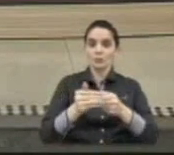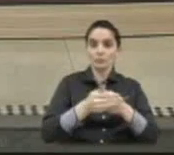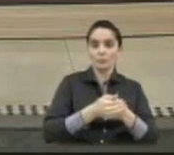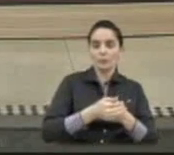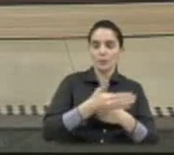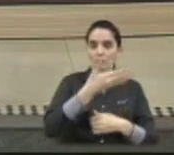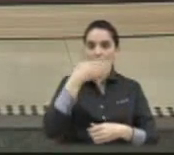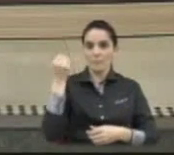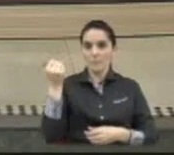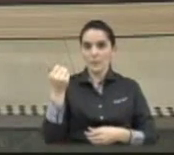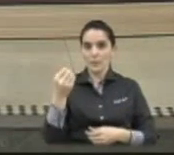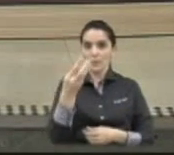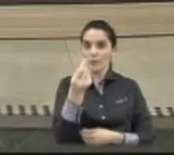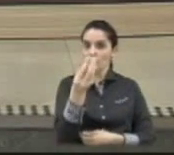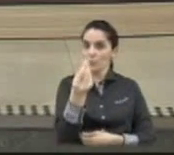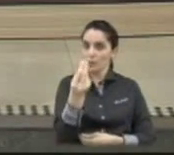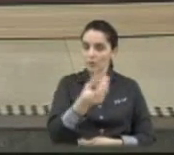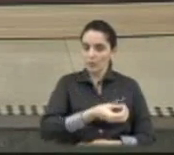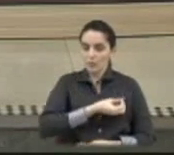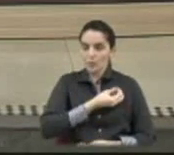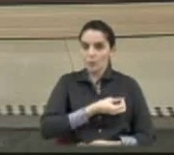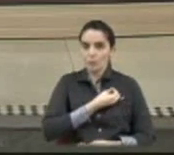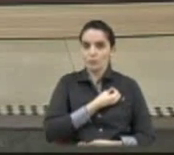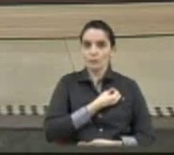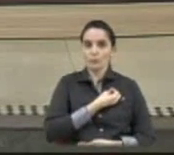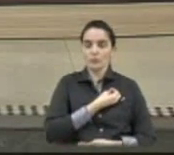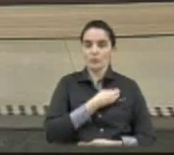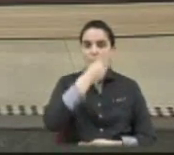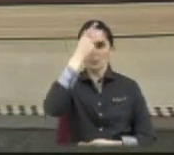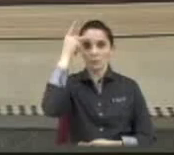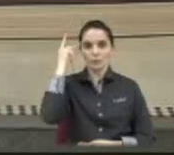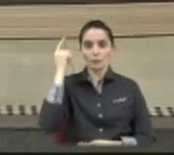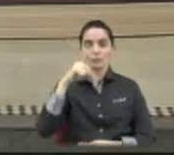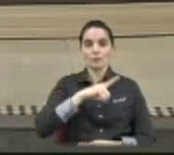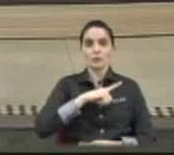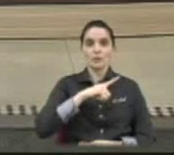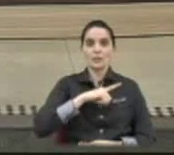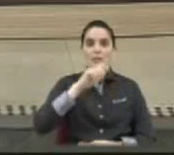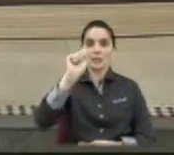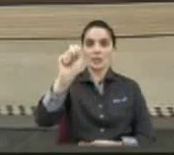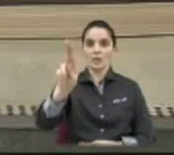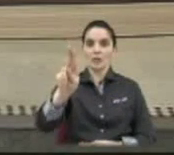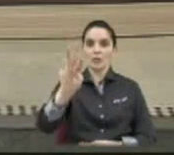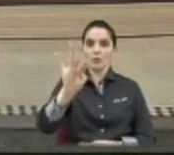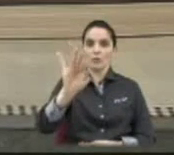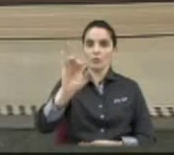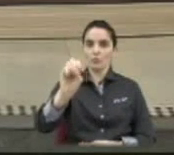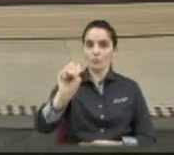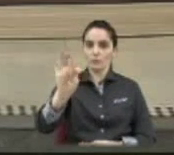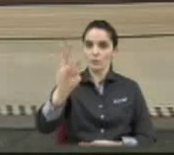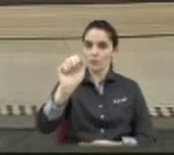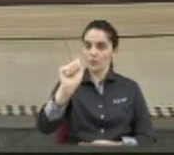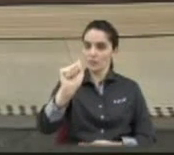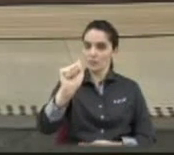melhor qualidade de vida às pessoas com o transtorno do espectro autista e